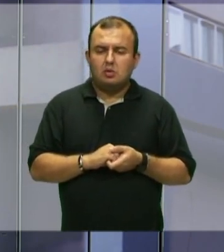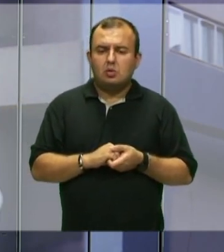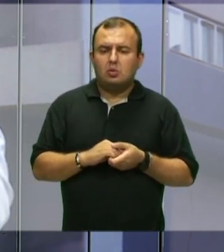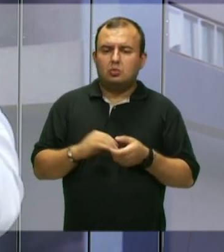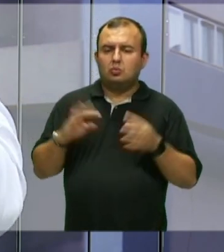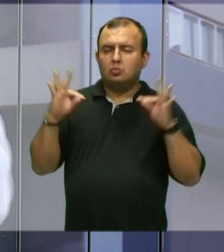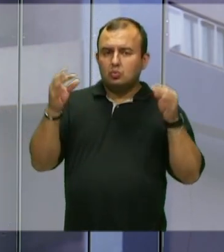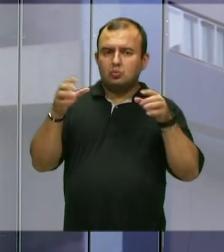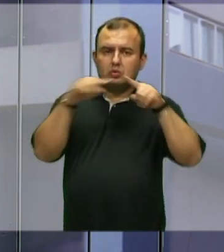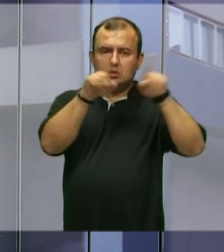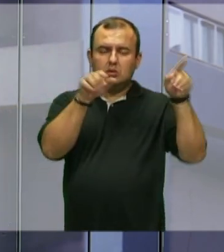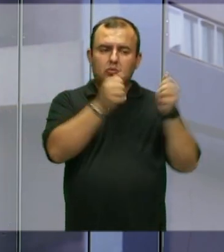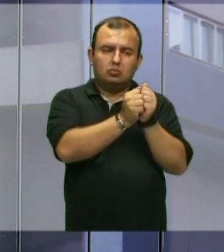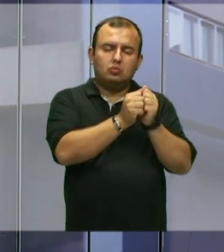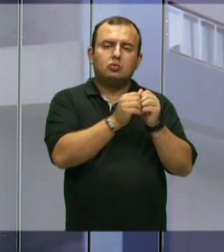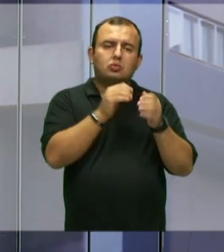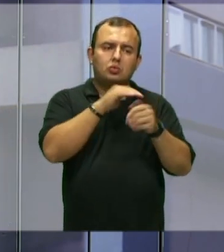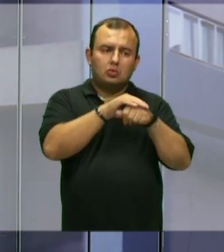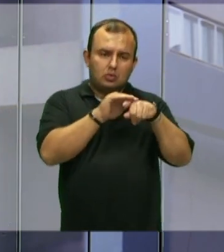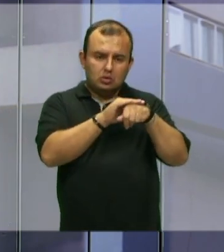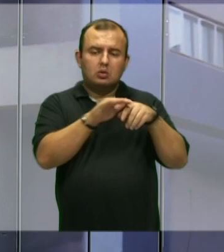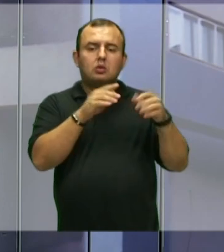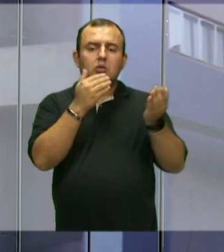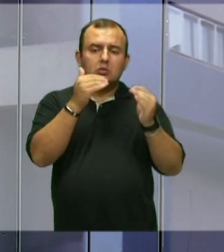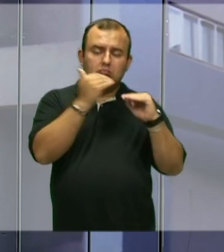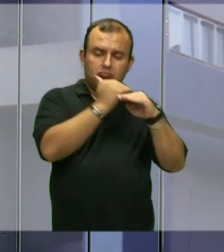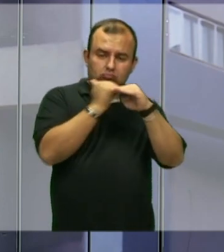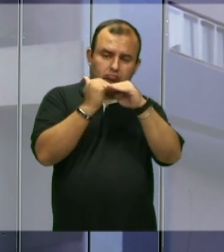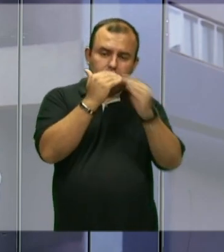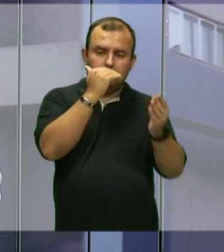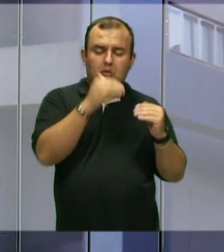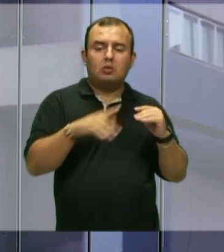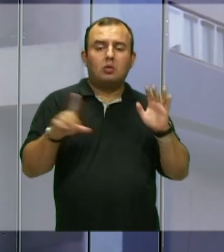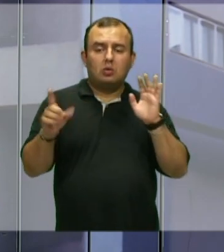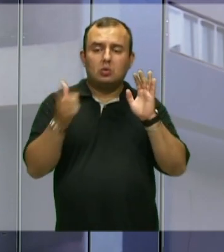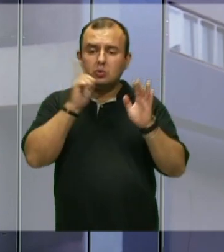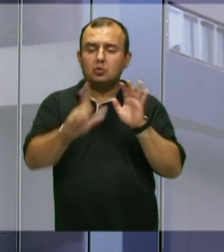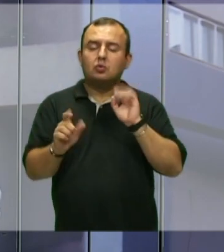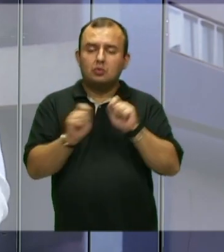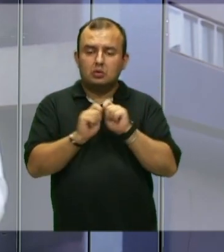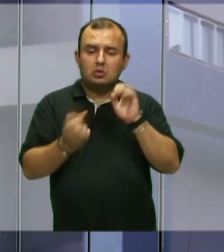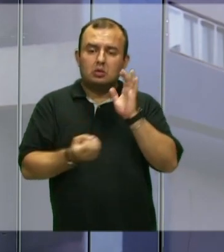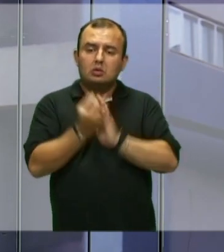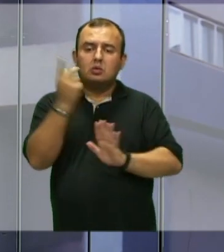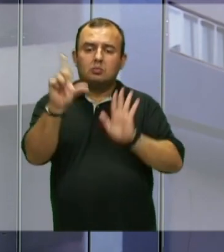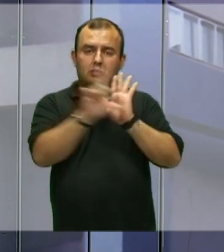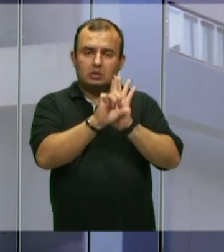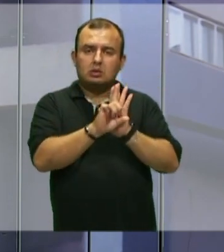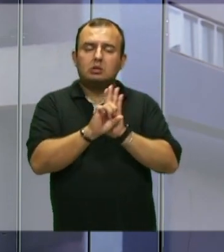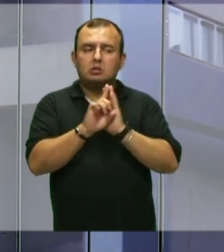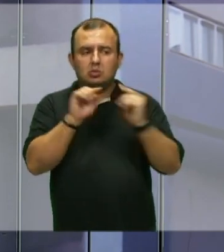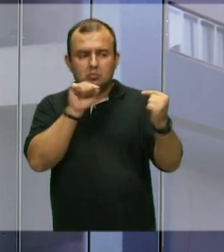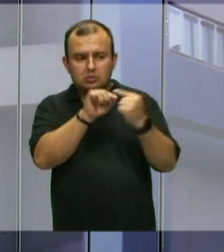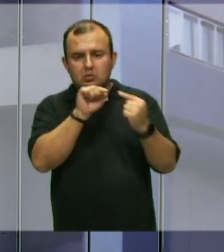do plenarinho e conseguimos chegar num consenso onde a gente conseguiu fazer uma lei que atendesse ambas